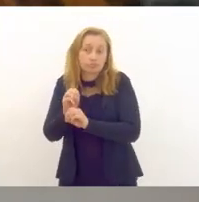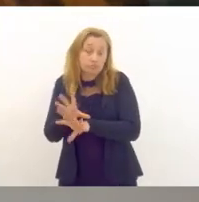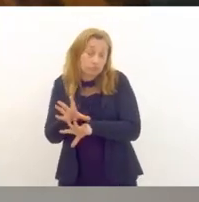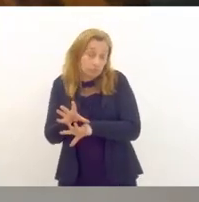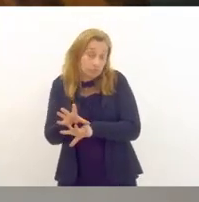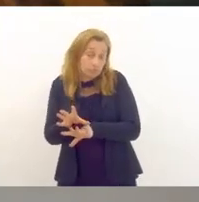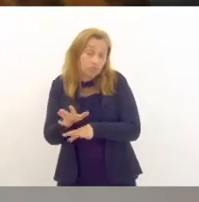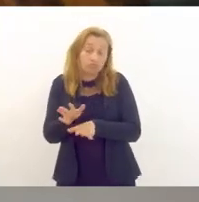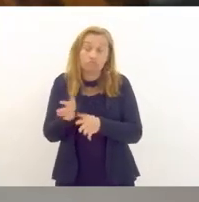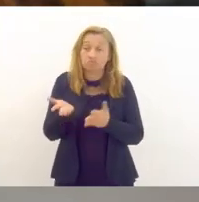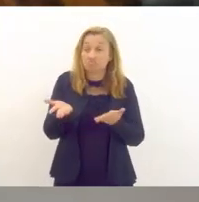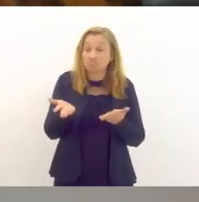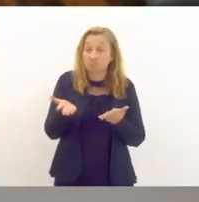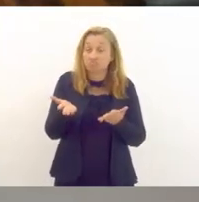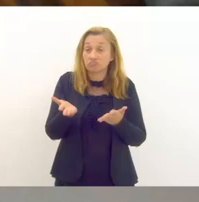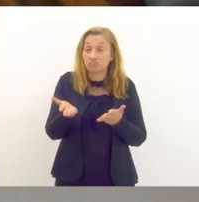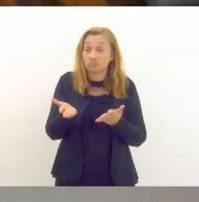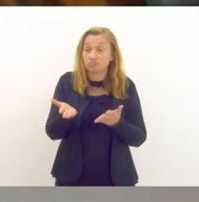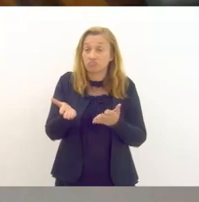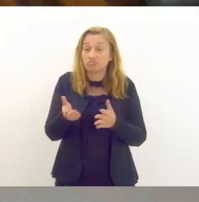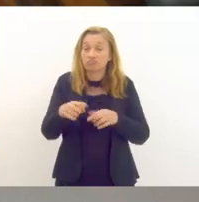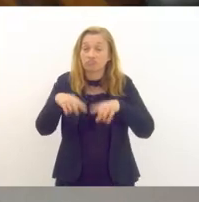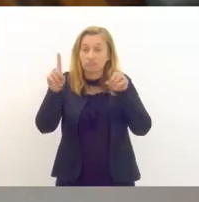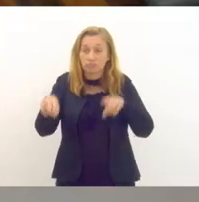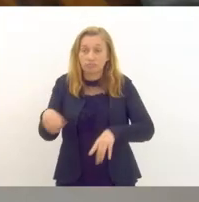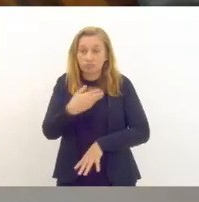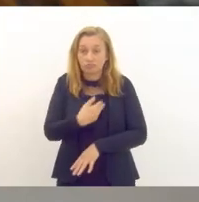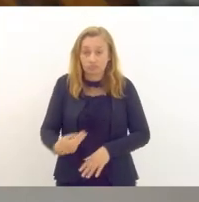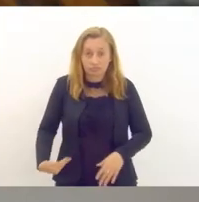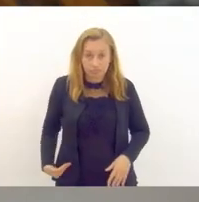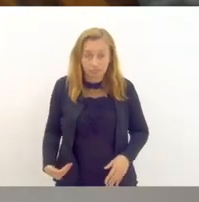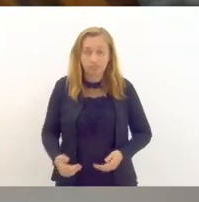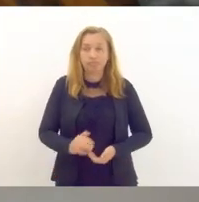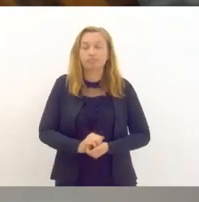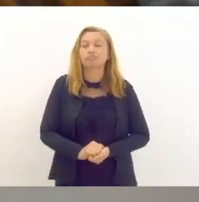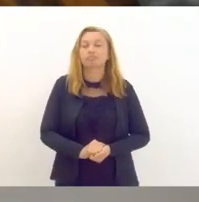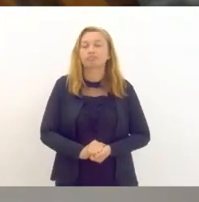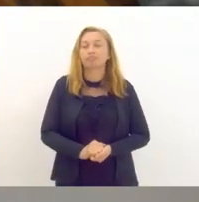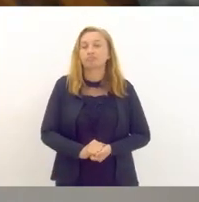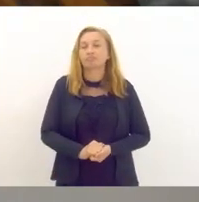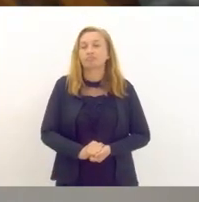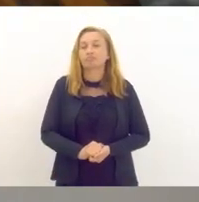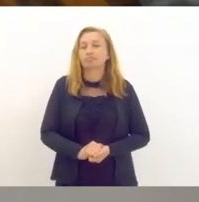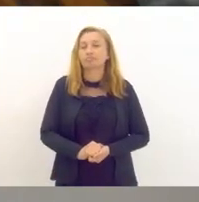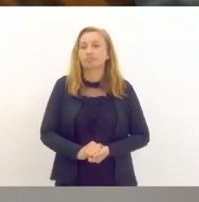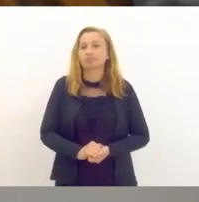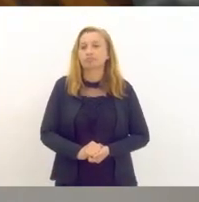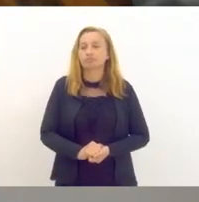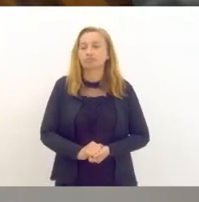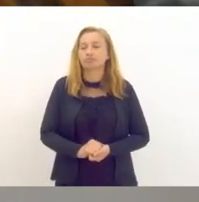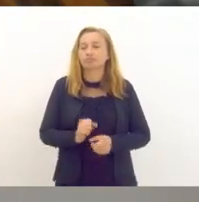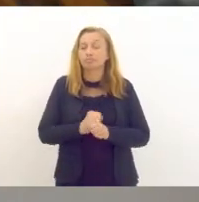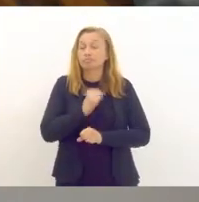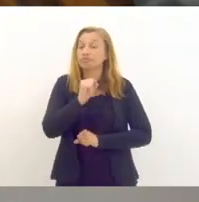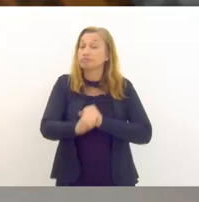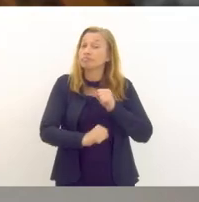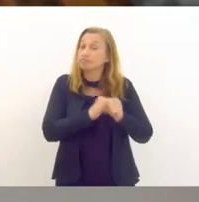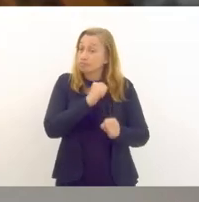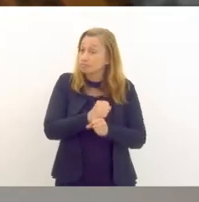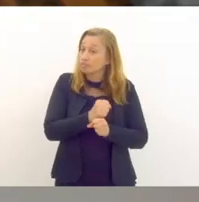que a seja pro servidor público Visto que temos que o ano que vem